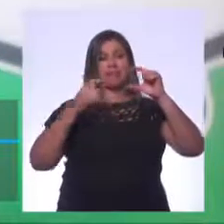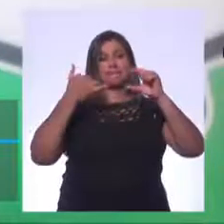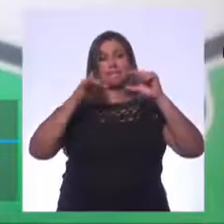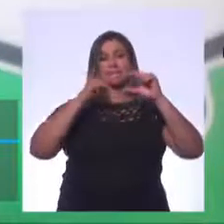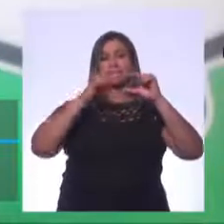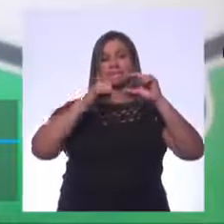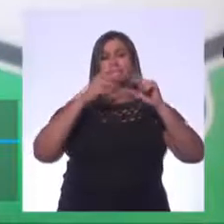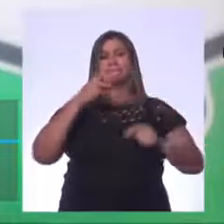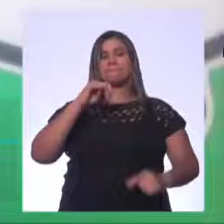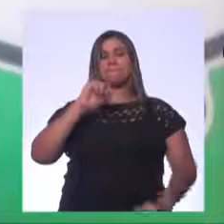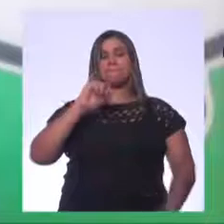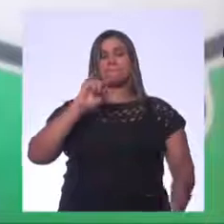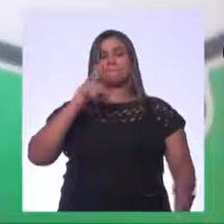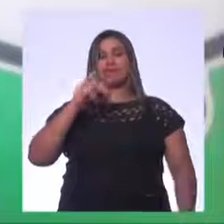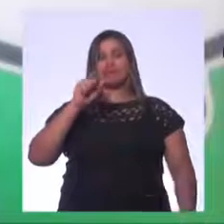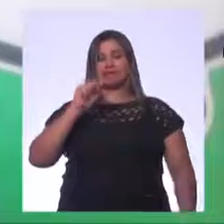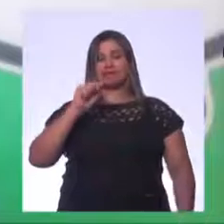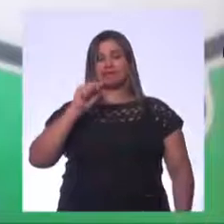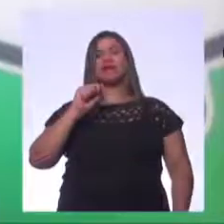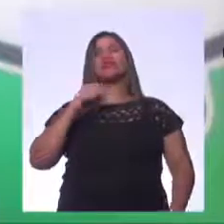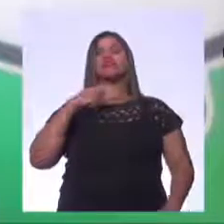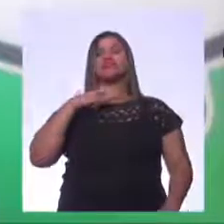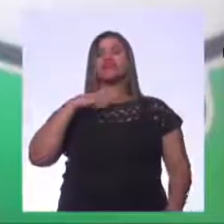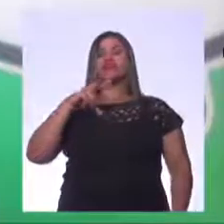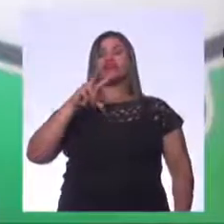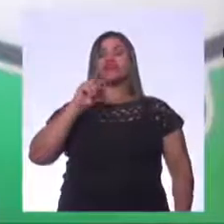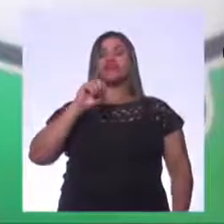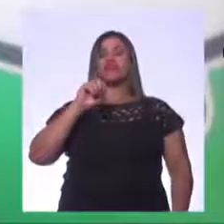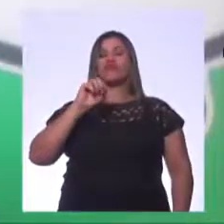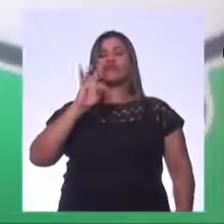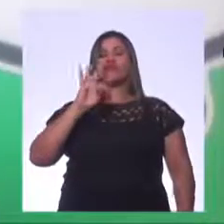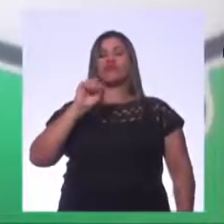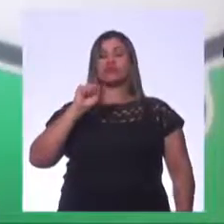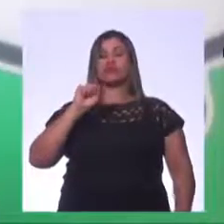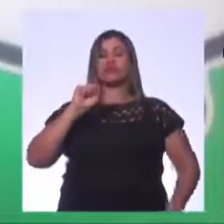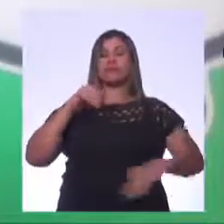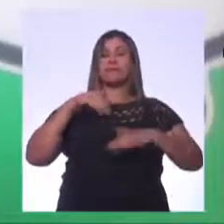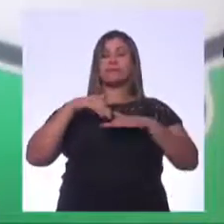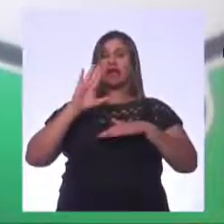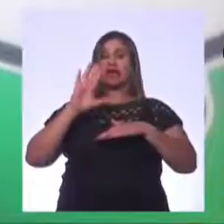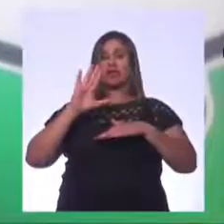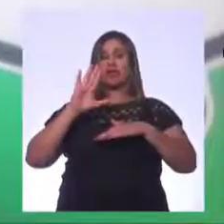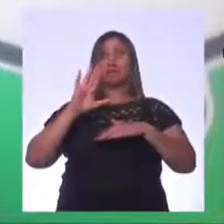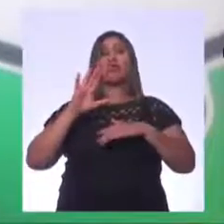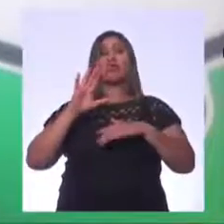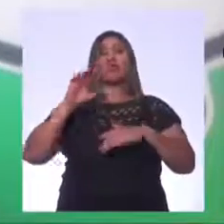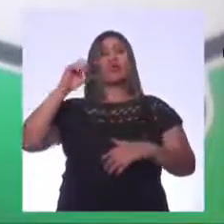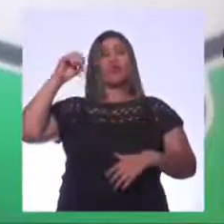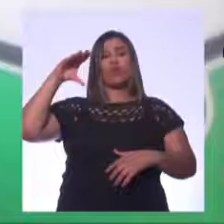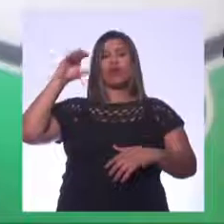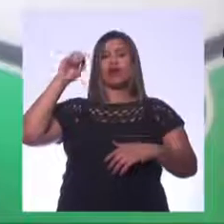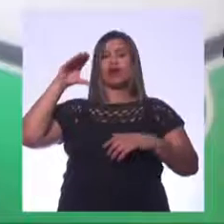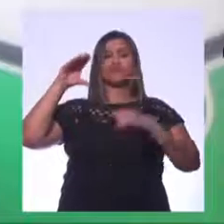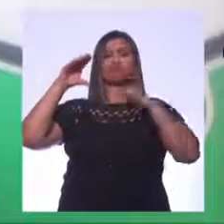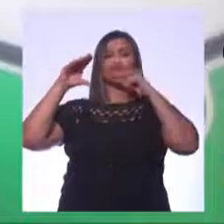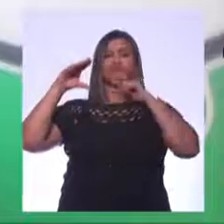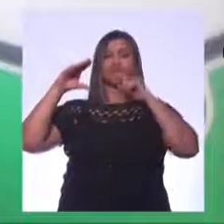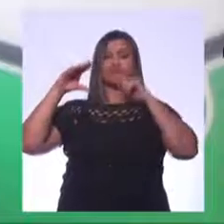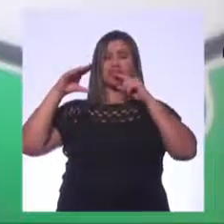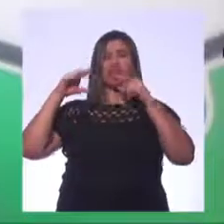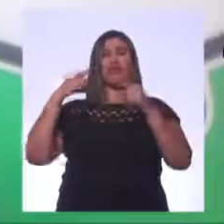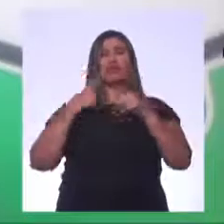aí no total uma voltagem maior do que o LED suporta, né? 2 volts. A pilha